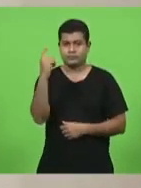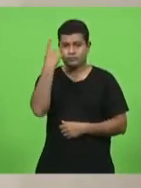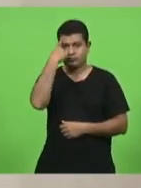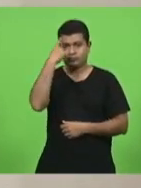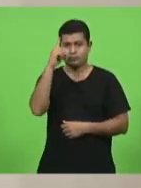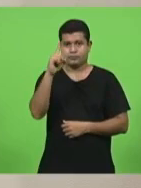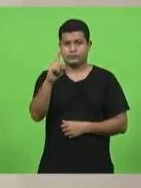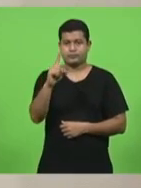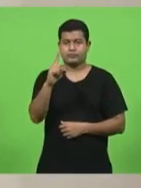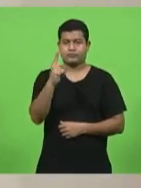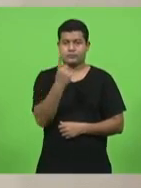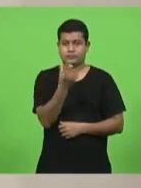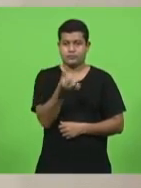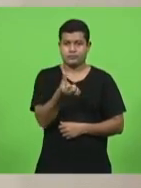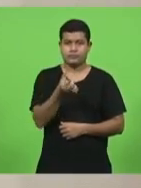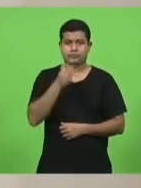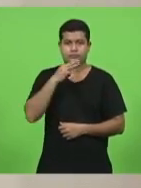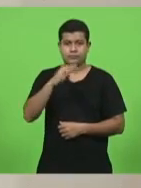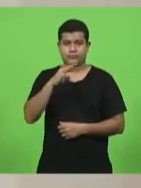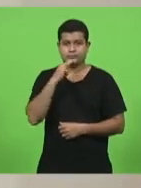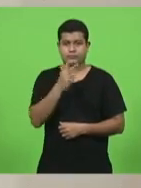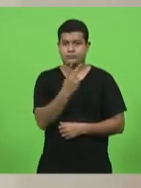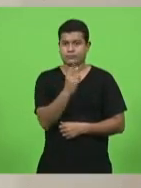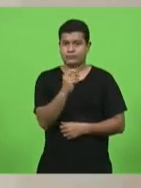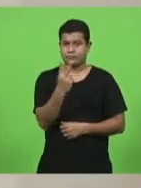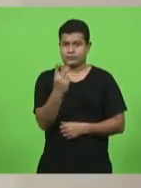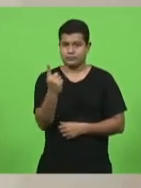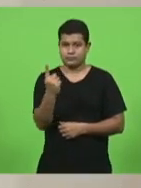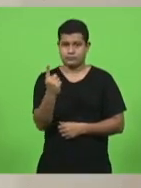realizada em 16 de março de 2021.